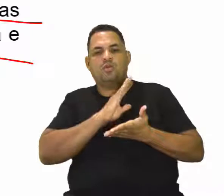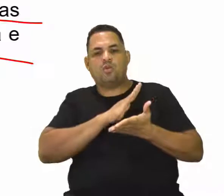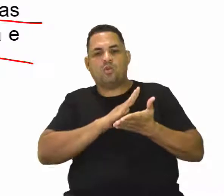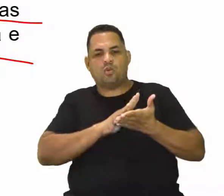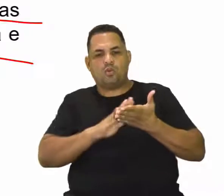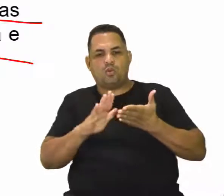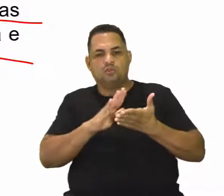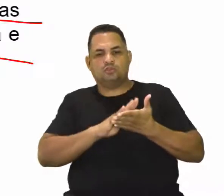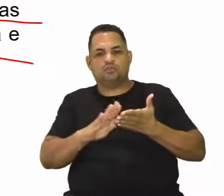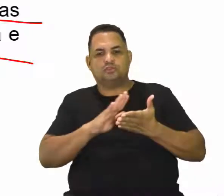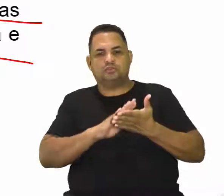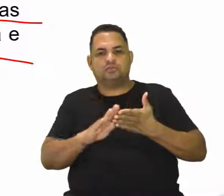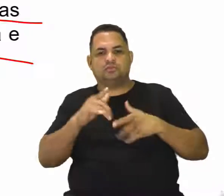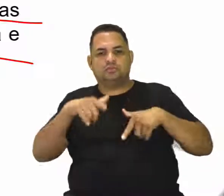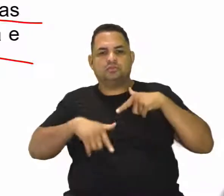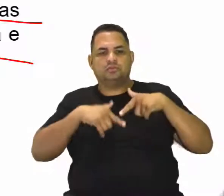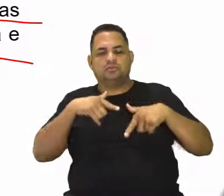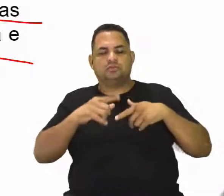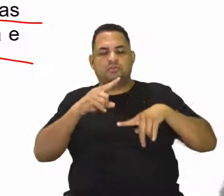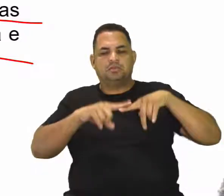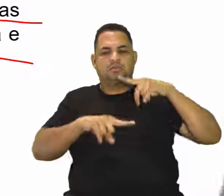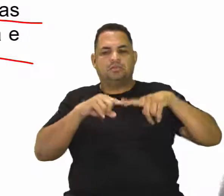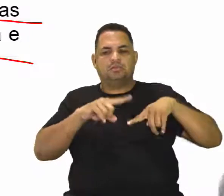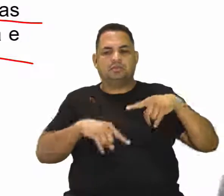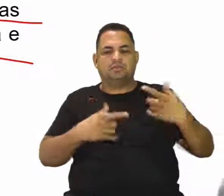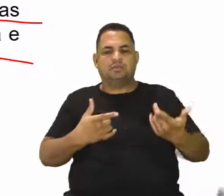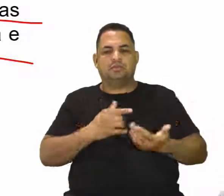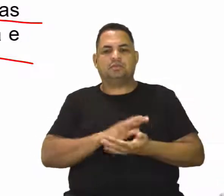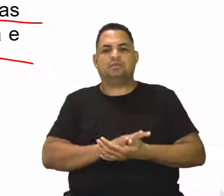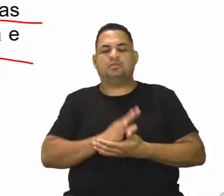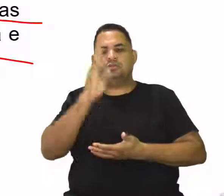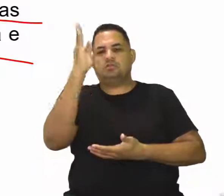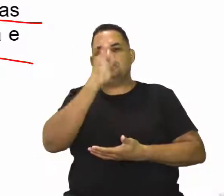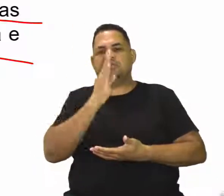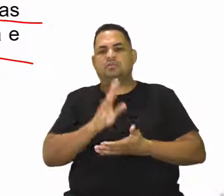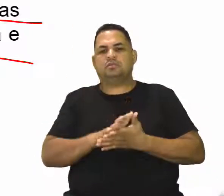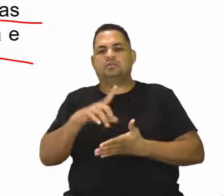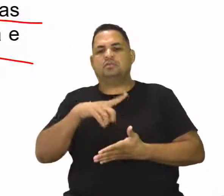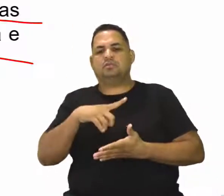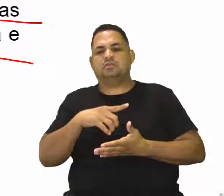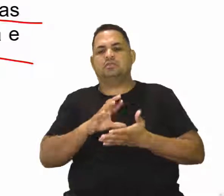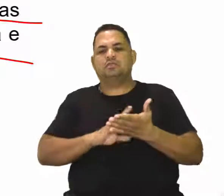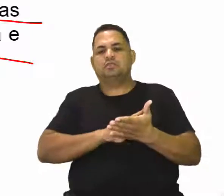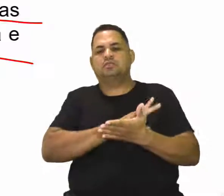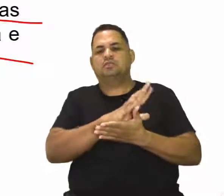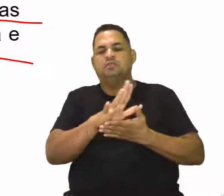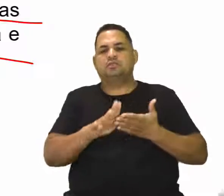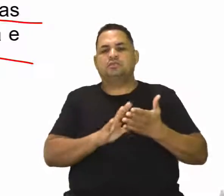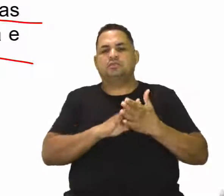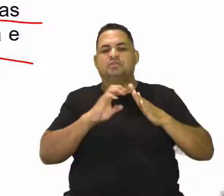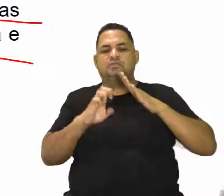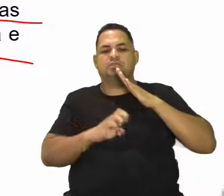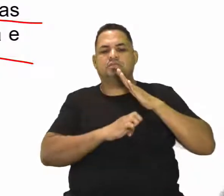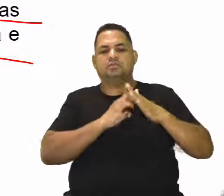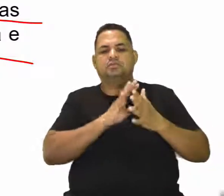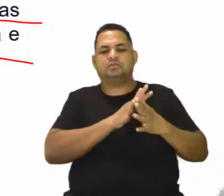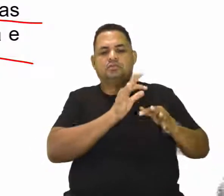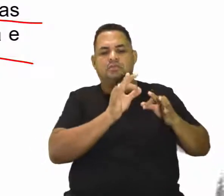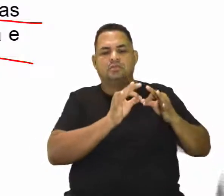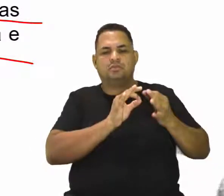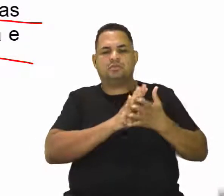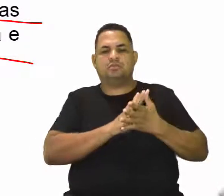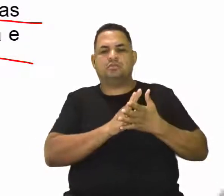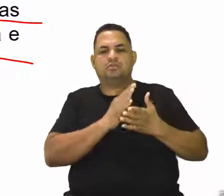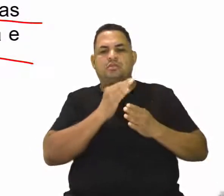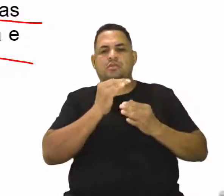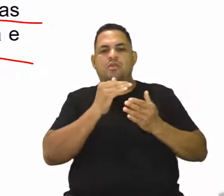de obra e também da matéria-prima. O Brasil teve várias montadoras também, montadoras essas que já